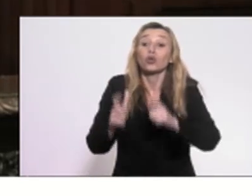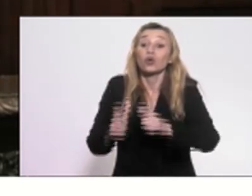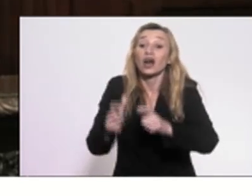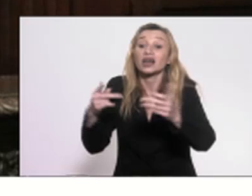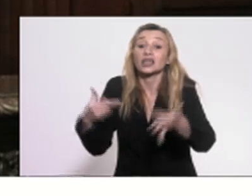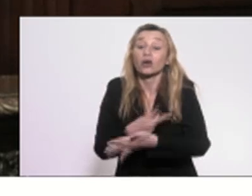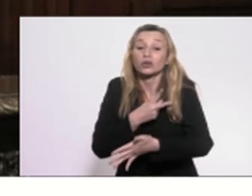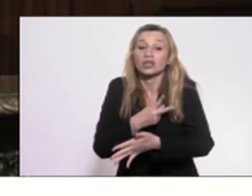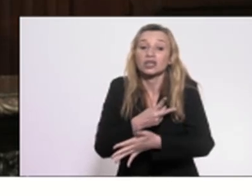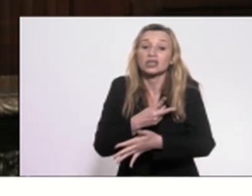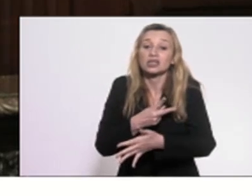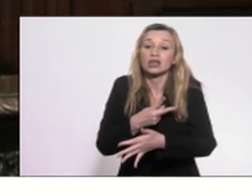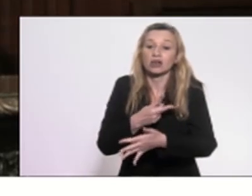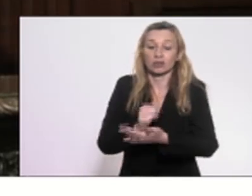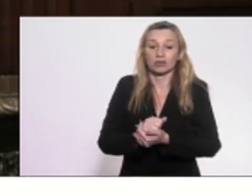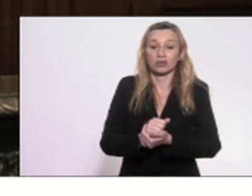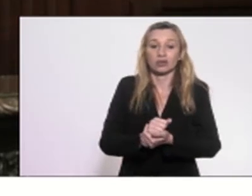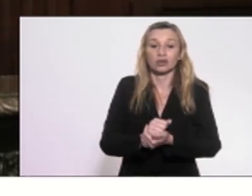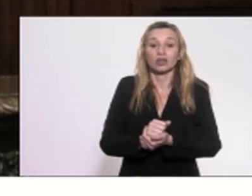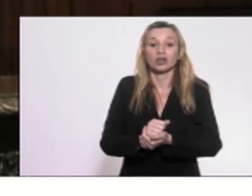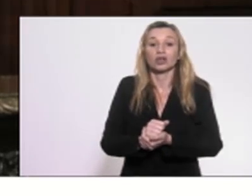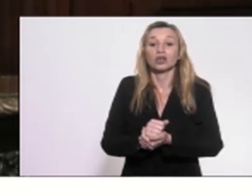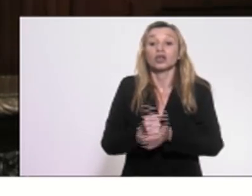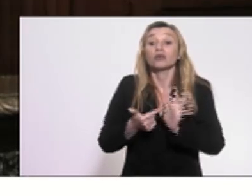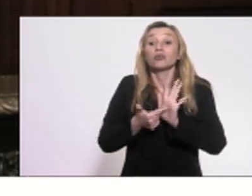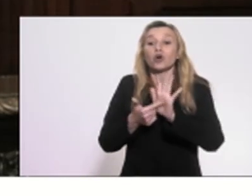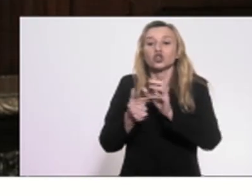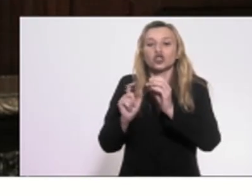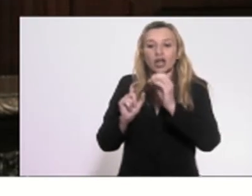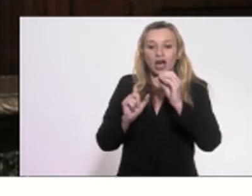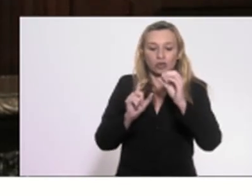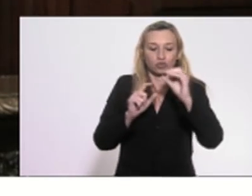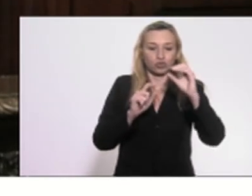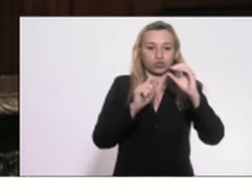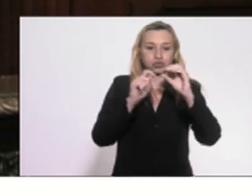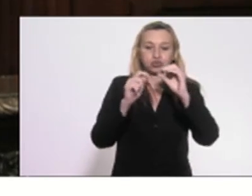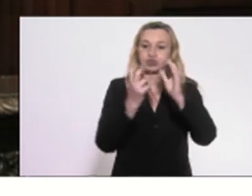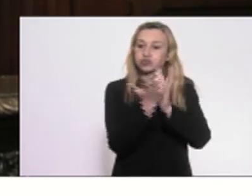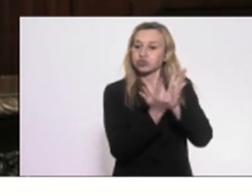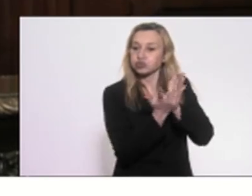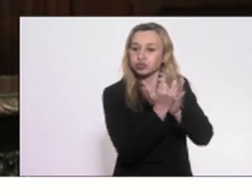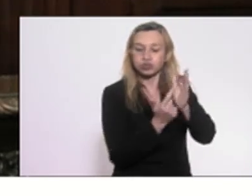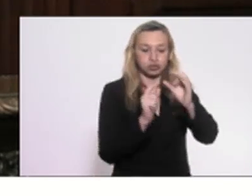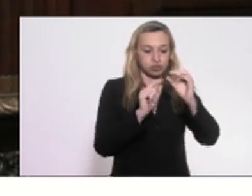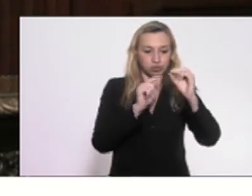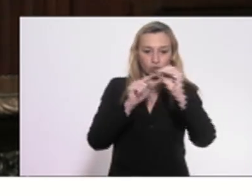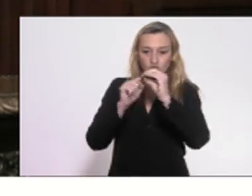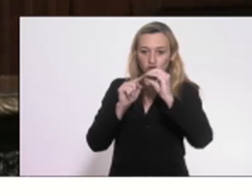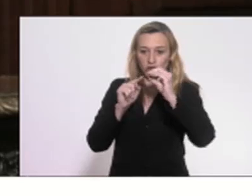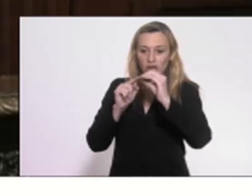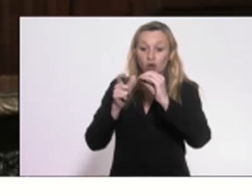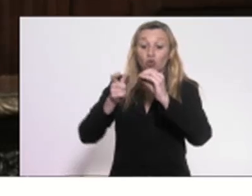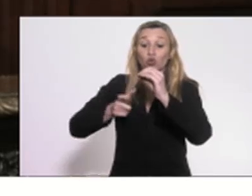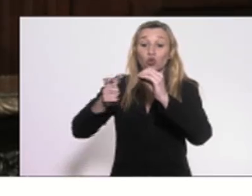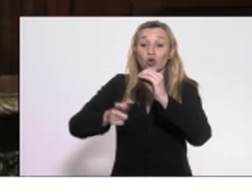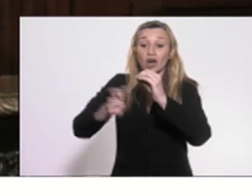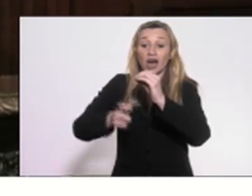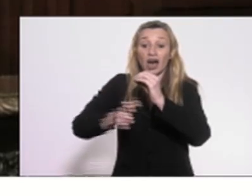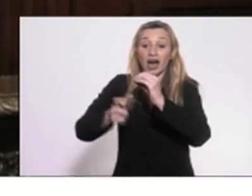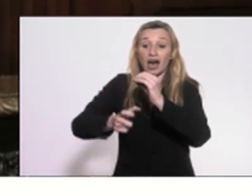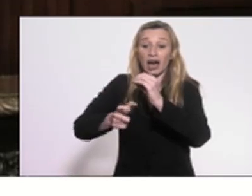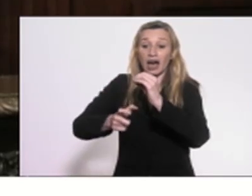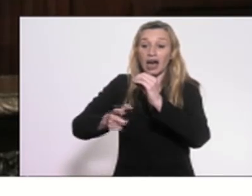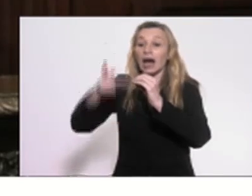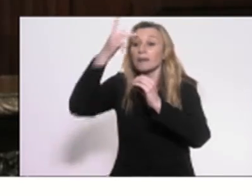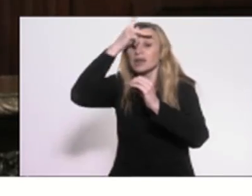ocorrendo, e o radar dá as coordenadas geográficas, que passada pelo INPE,